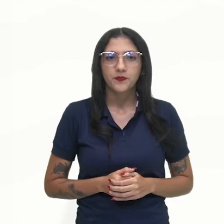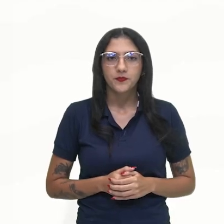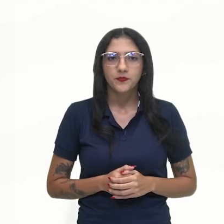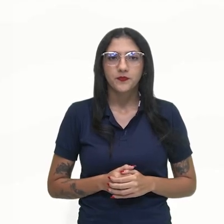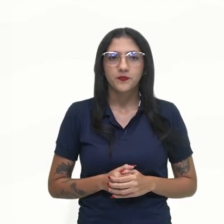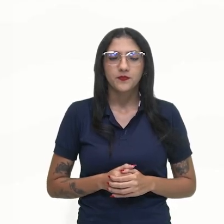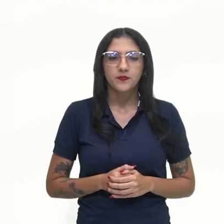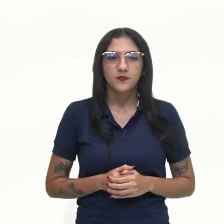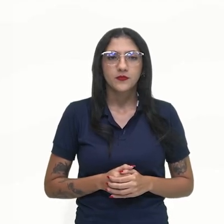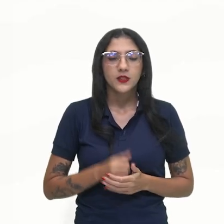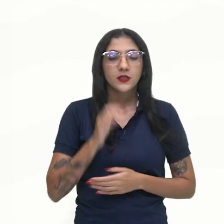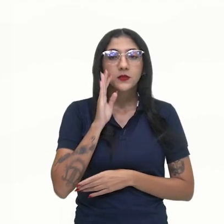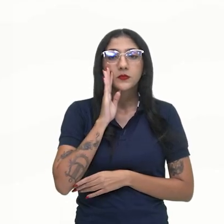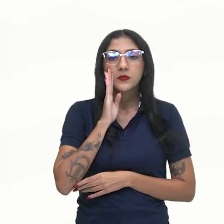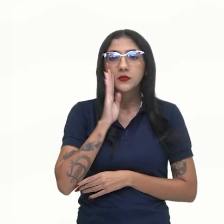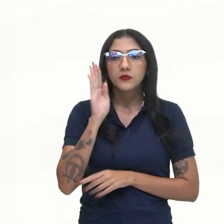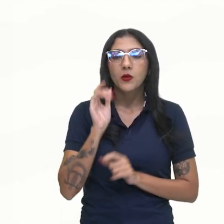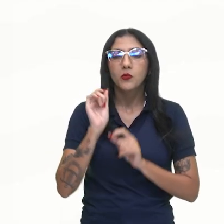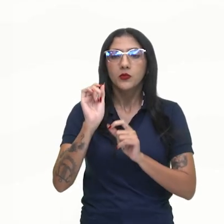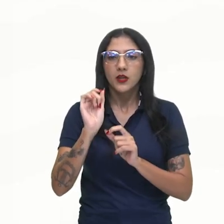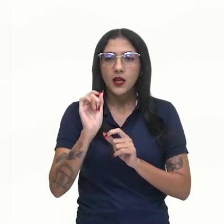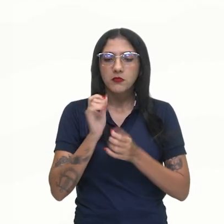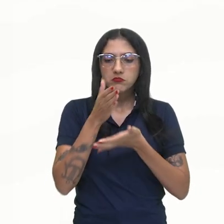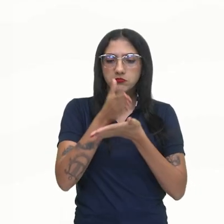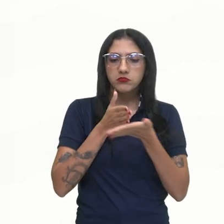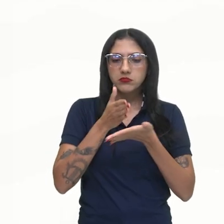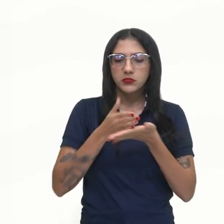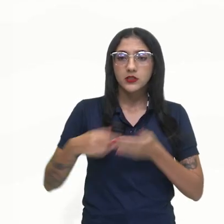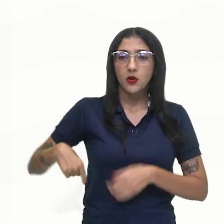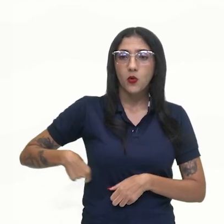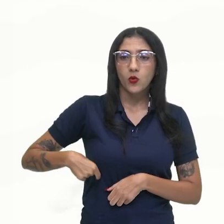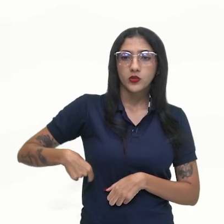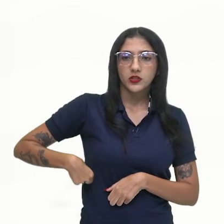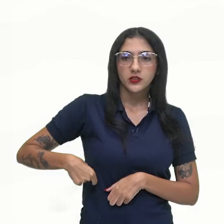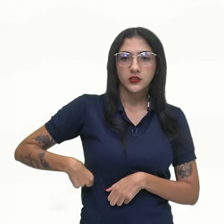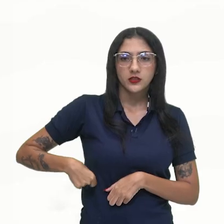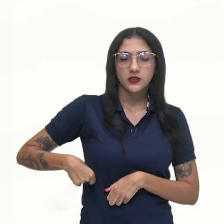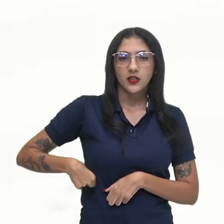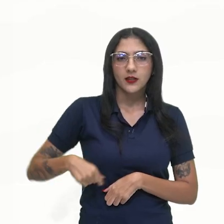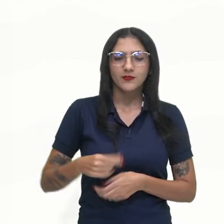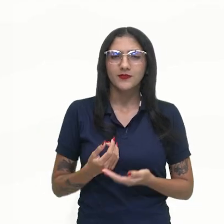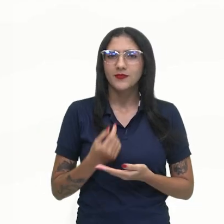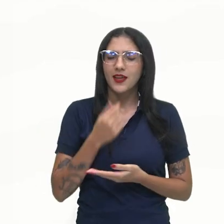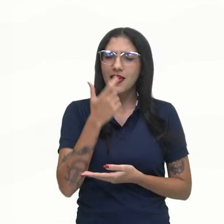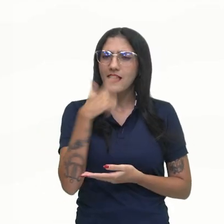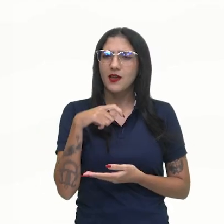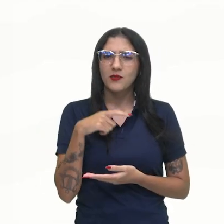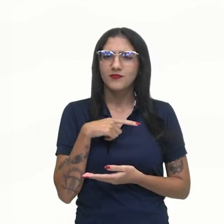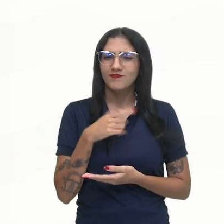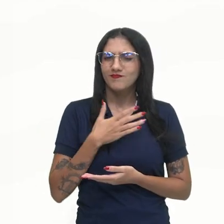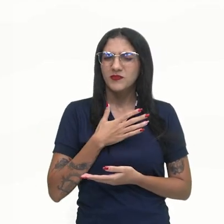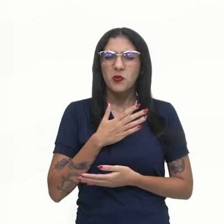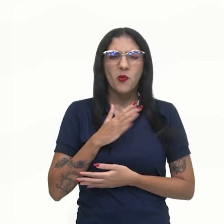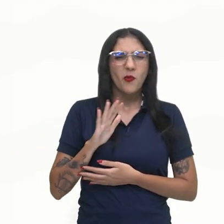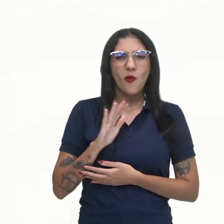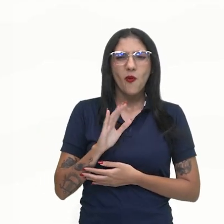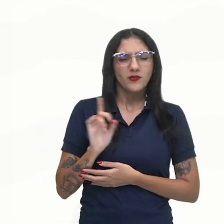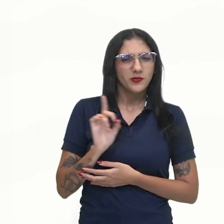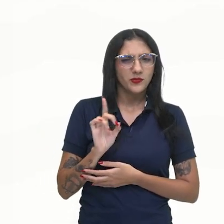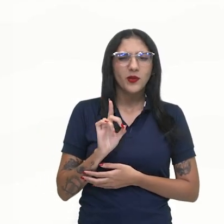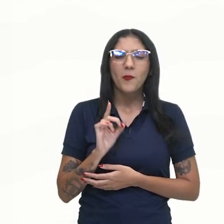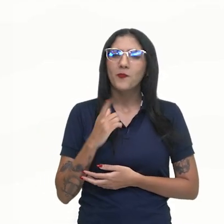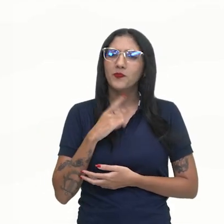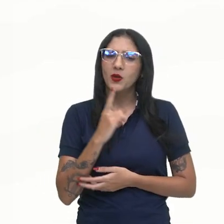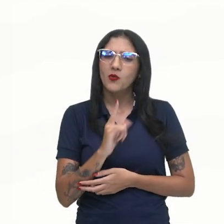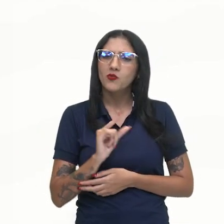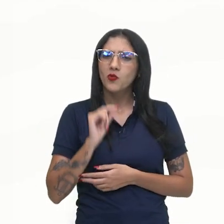os ribs, que são as costelas. Eu, particularmente, não gosto das... Assim, não é que não gosto, eu não prefiro a costela, eu